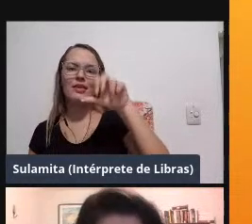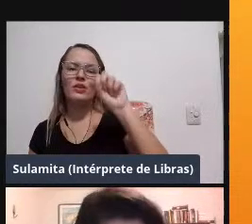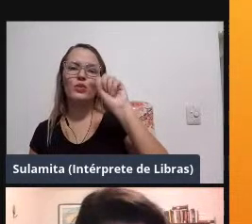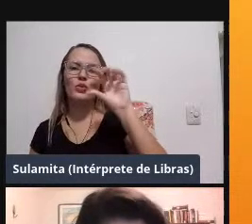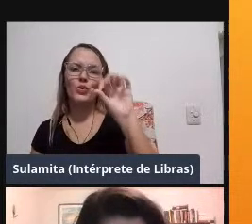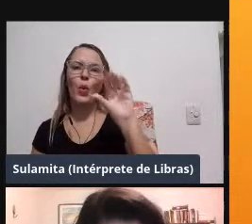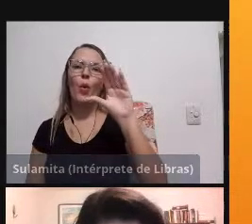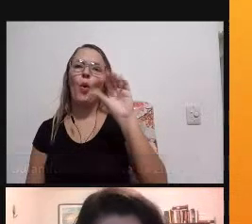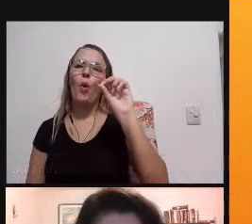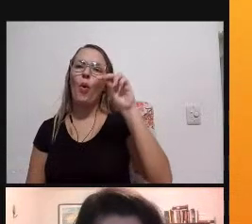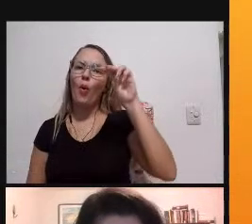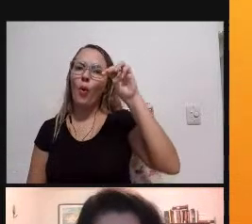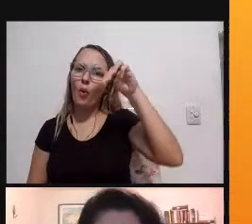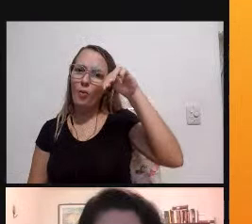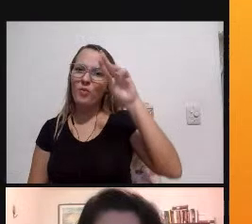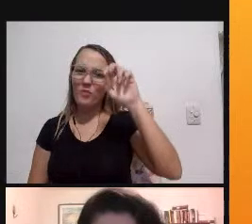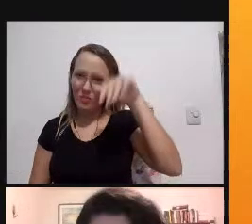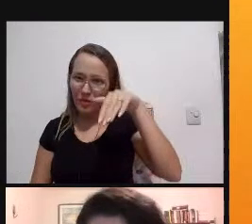brasileira